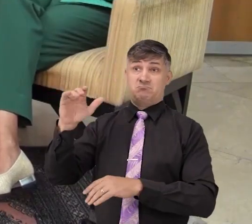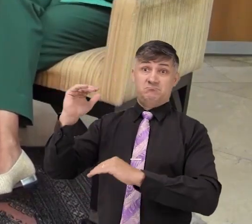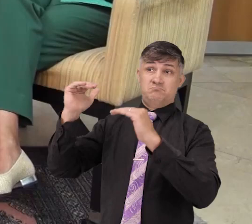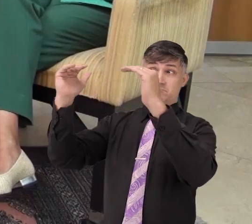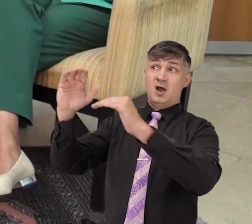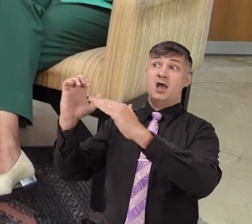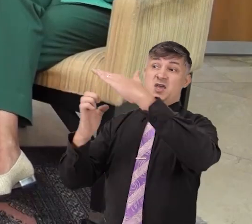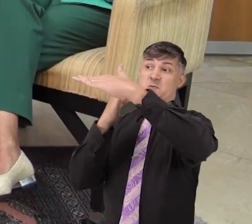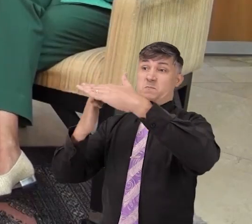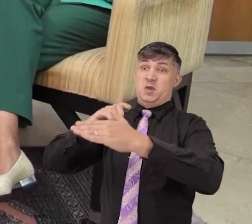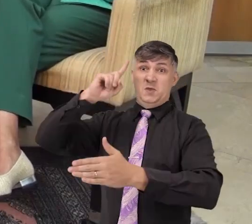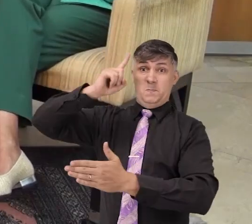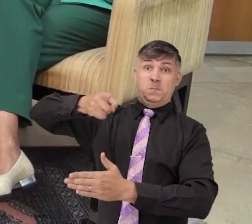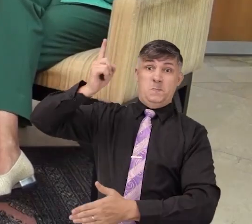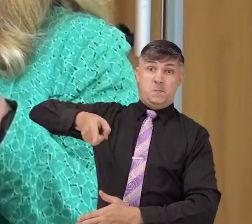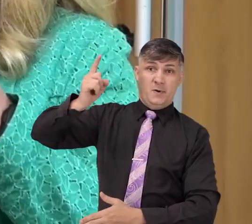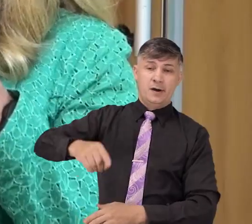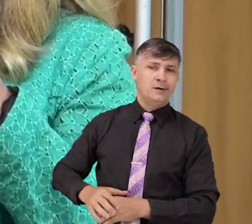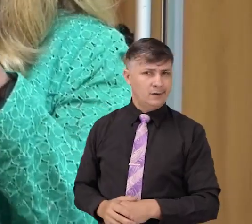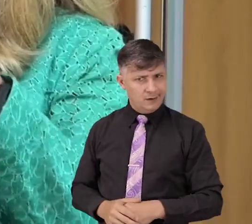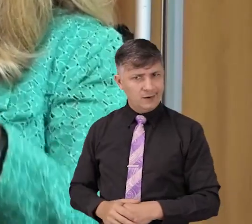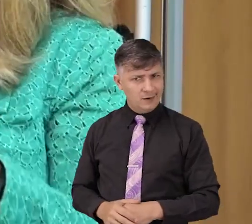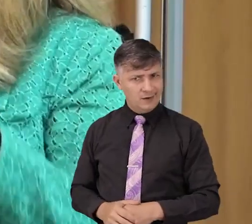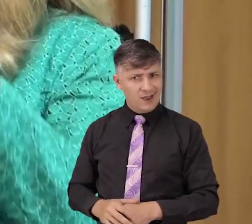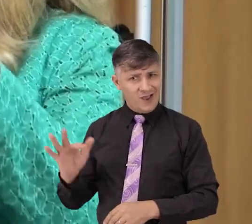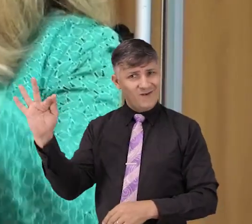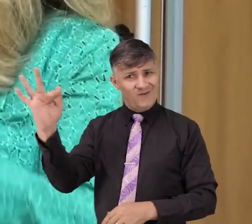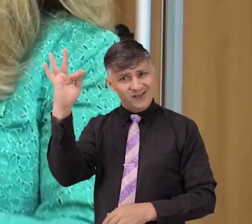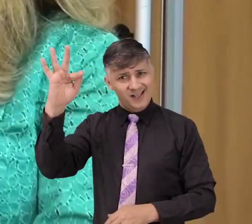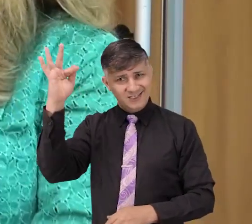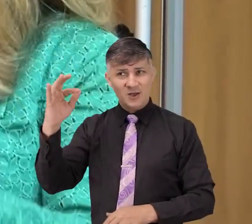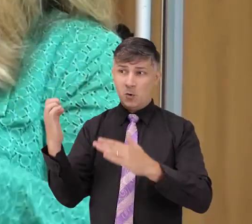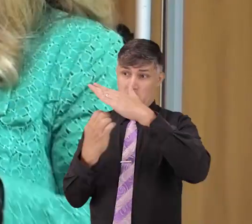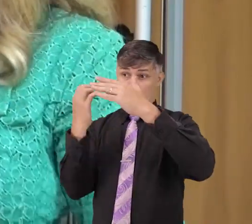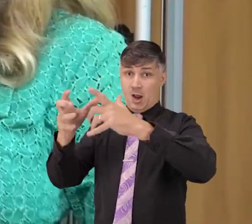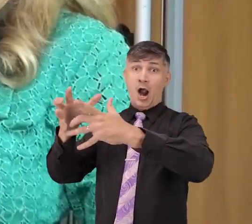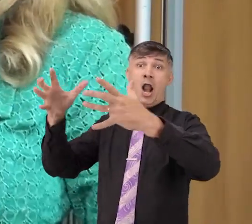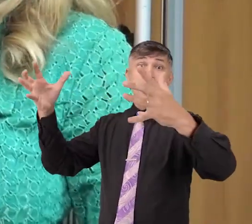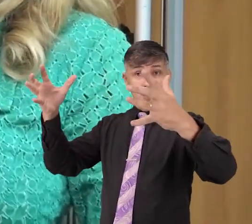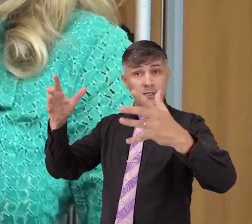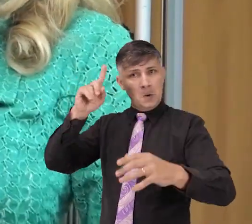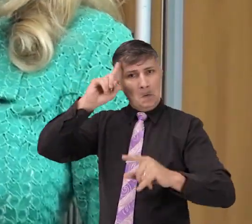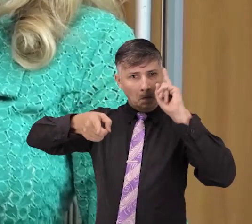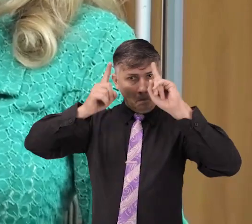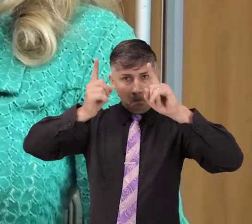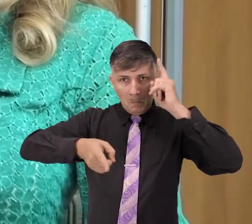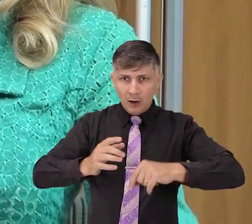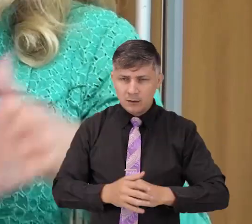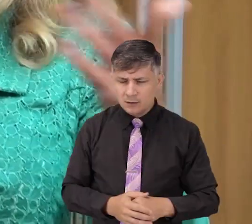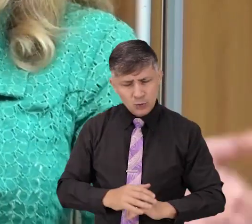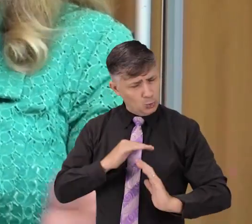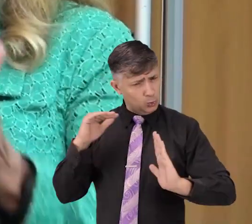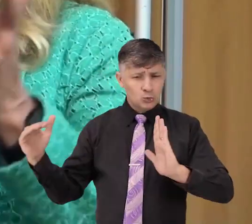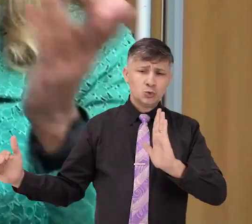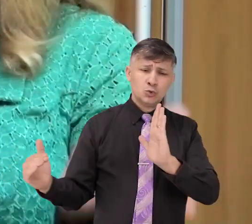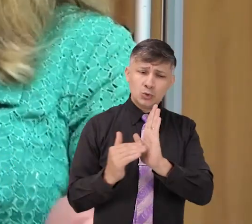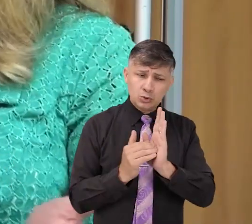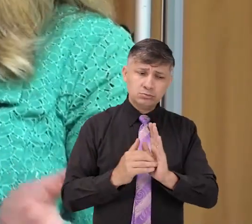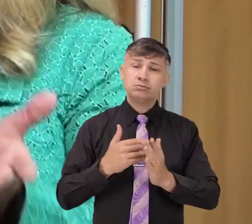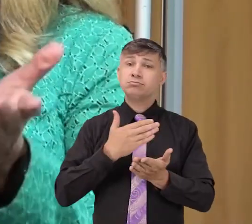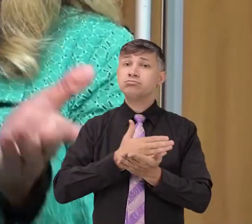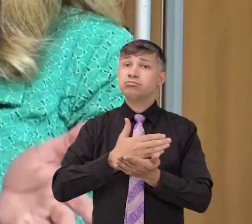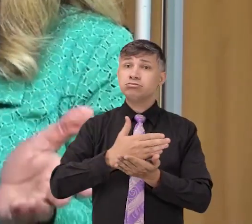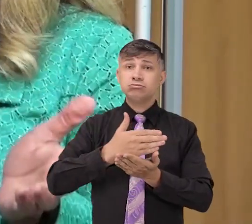por empresários, né, pelas federações empresariais. Enfim, tudo